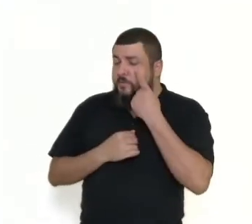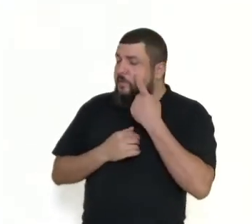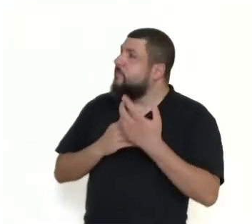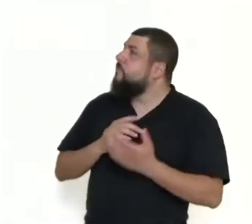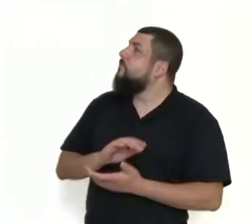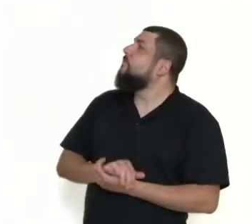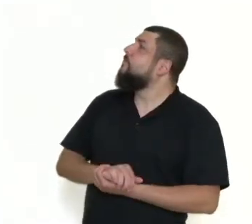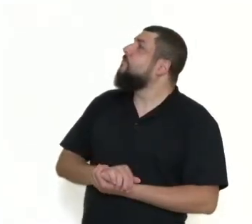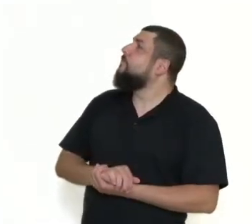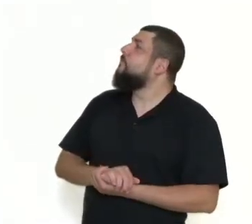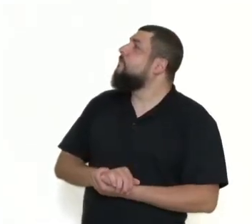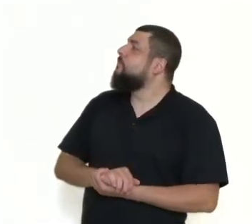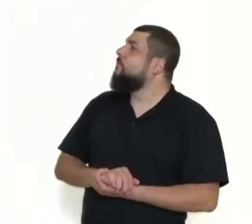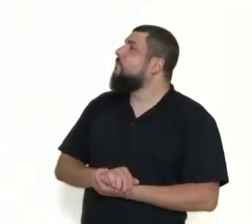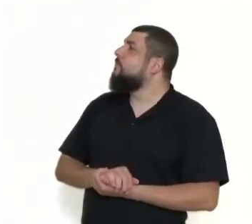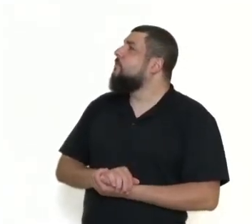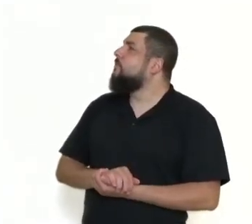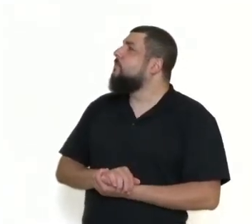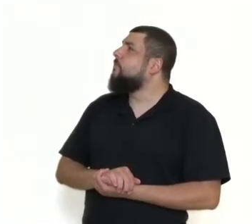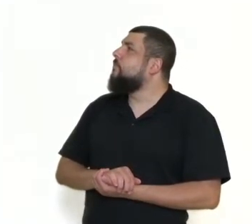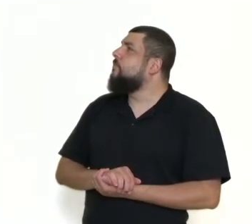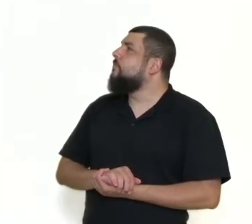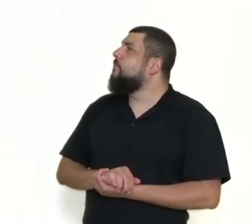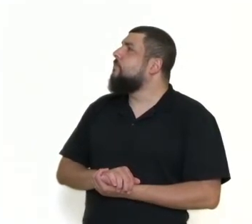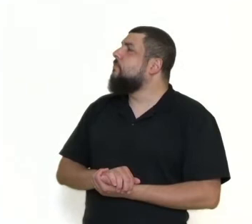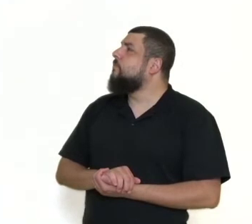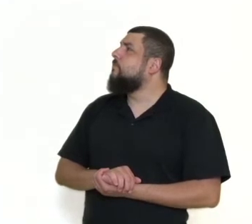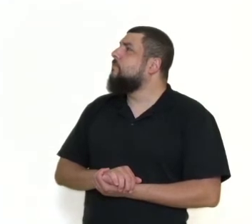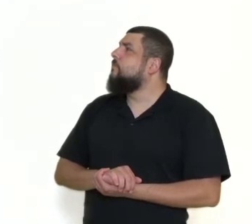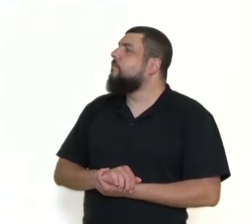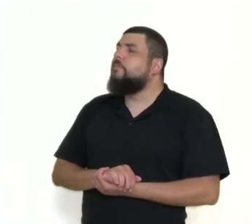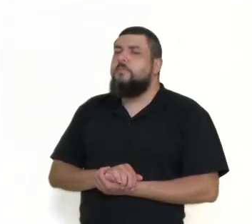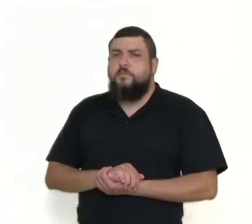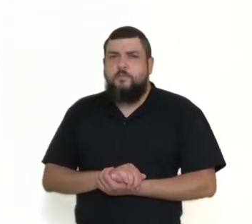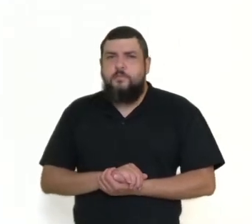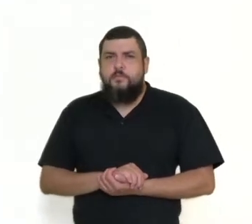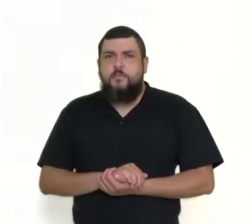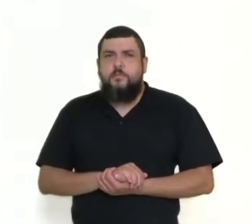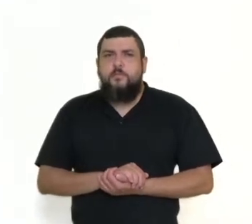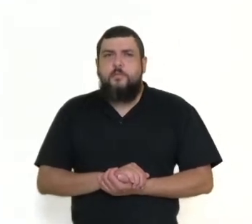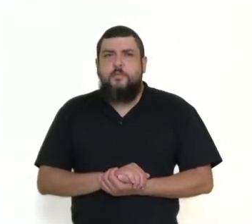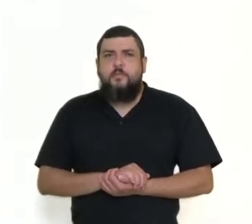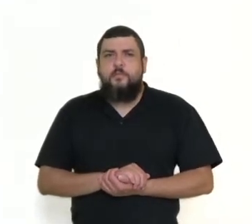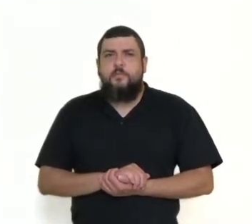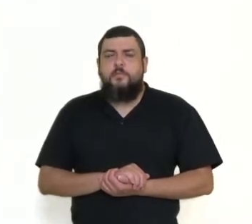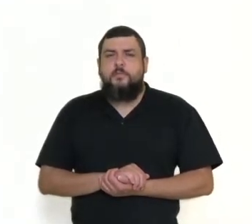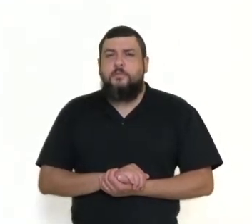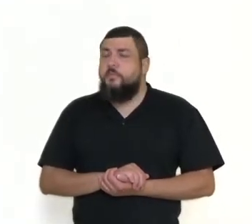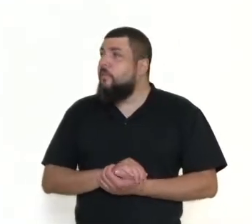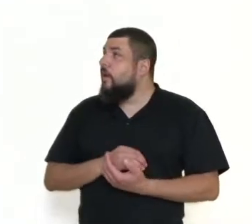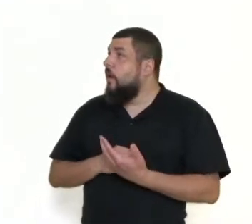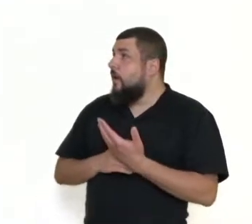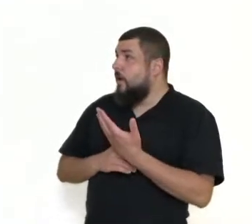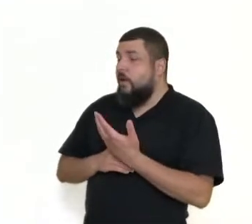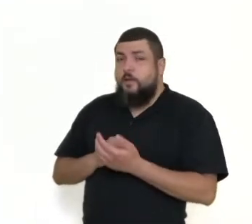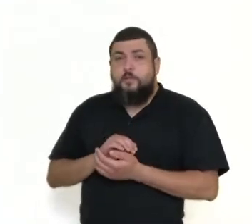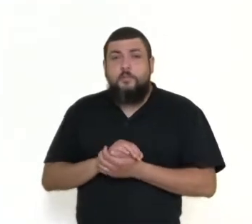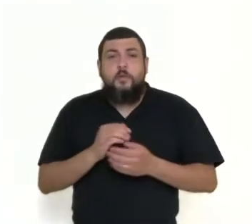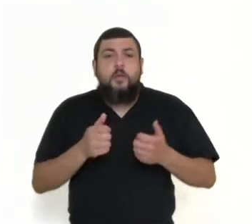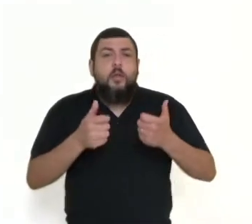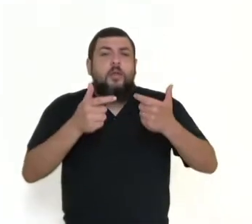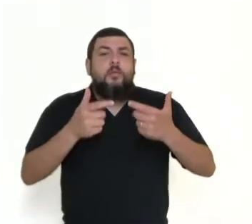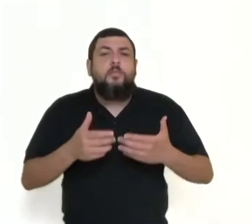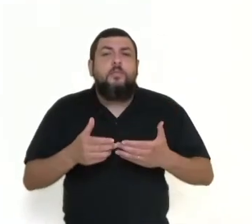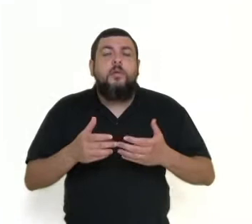Couto, será que cumpre a função? Destaca experiências? Vamos dar uma olhada aqui, ó. Aqui fala quando ele nasceu, onde